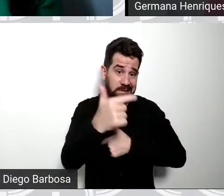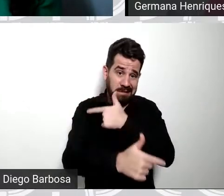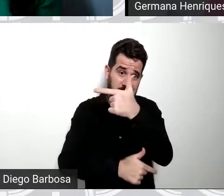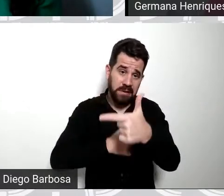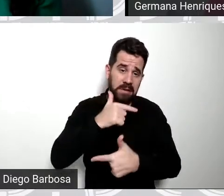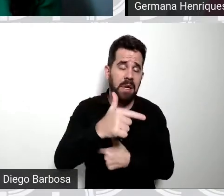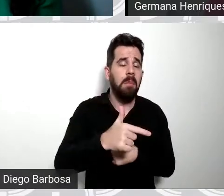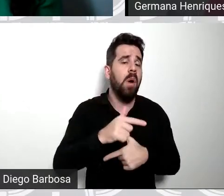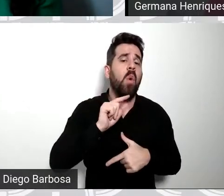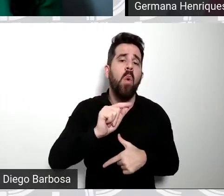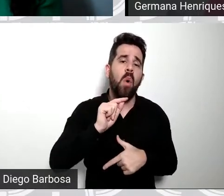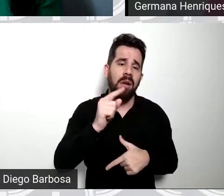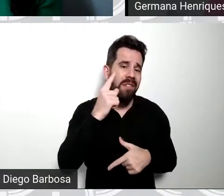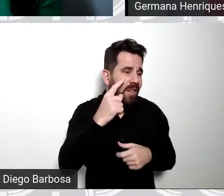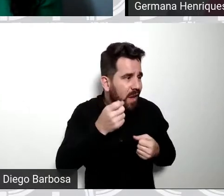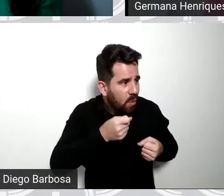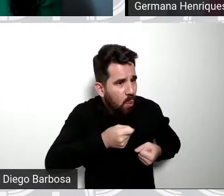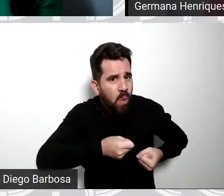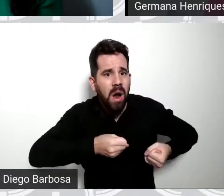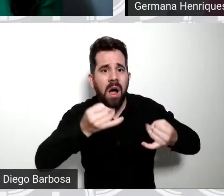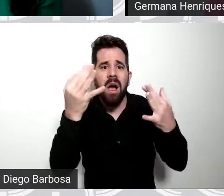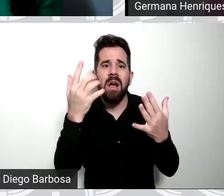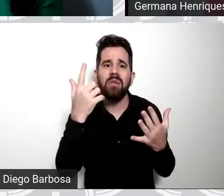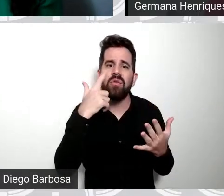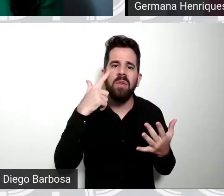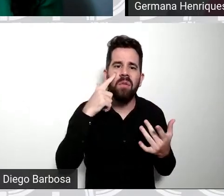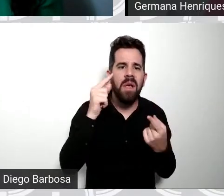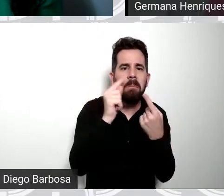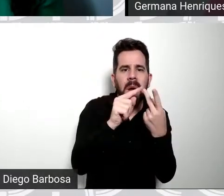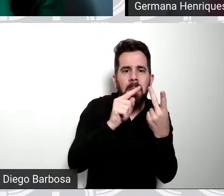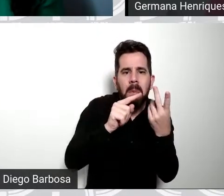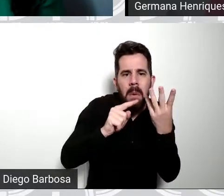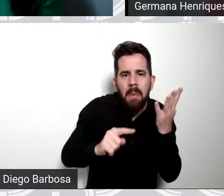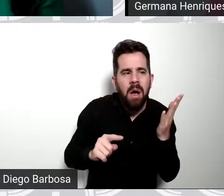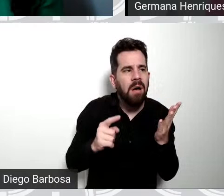levantar, de ir até as fontes, né?